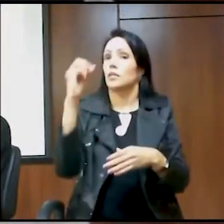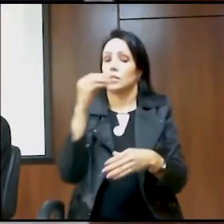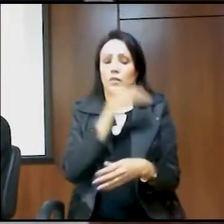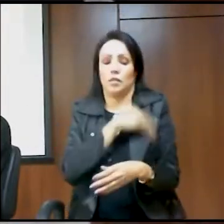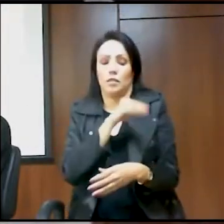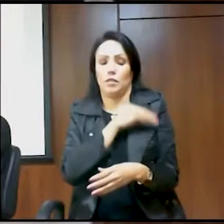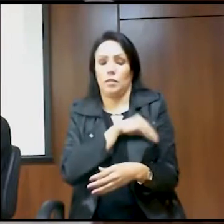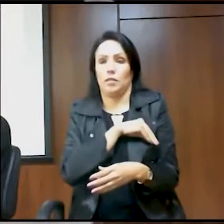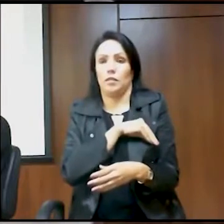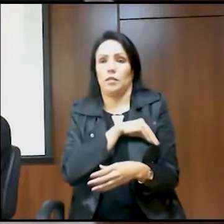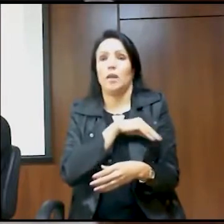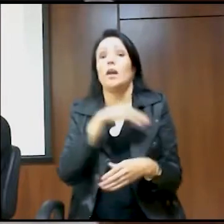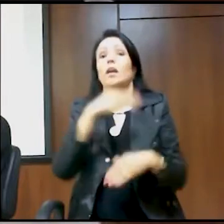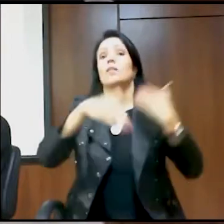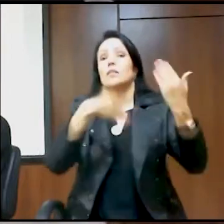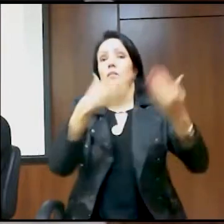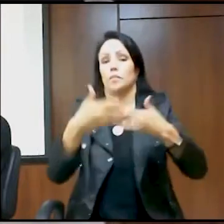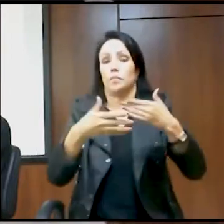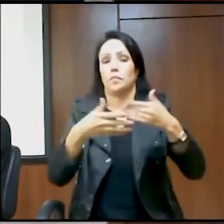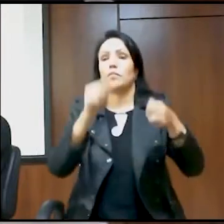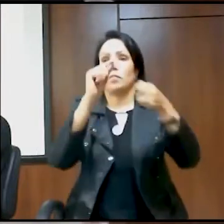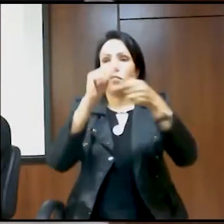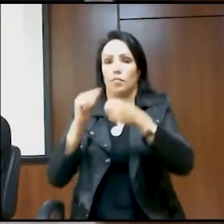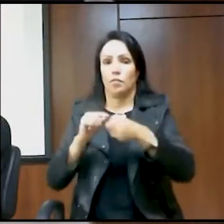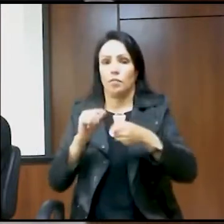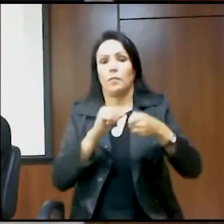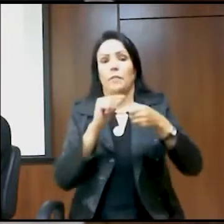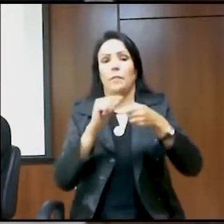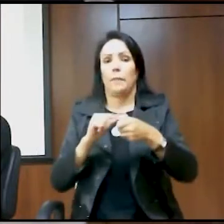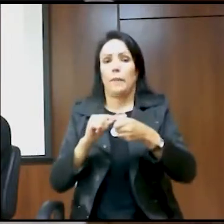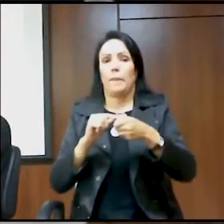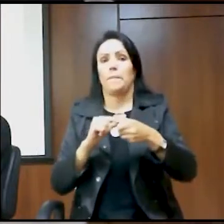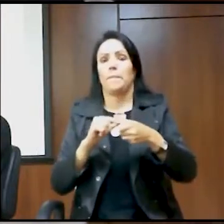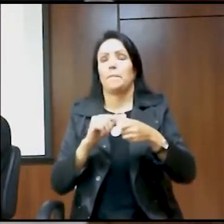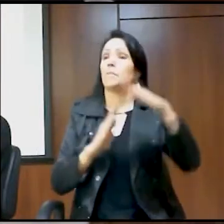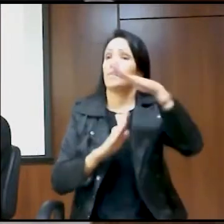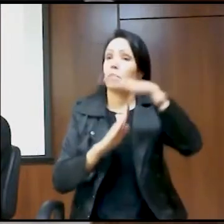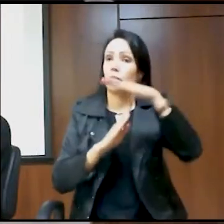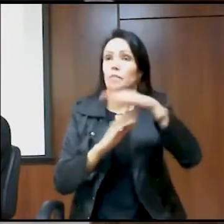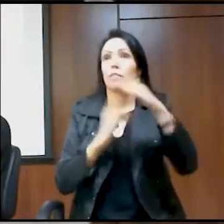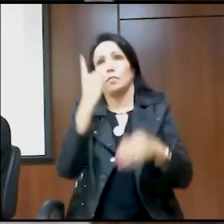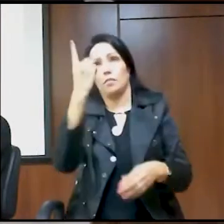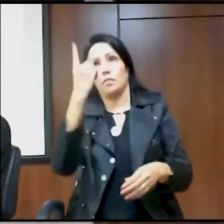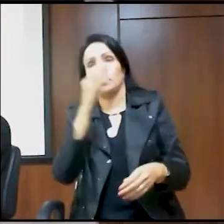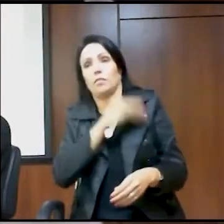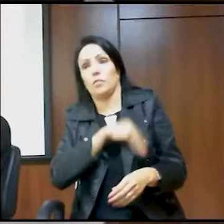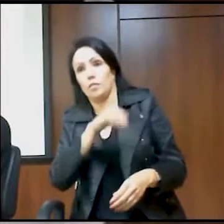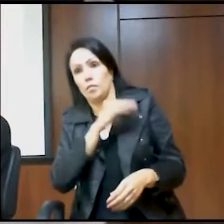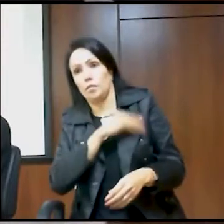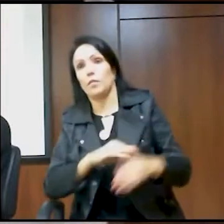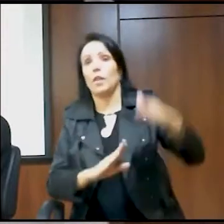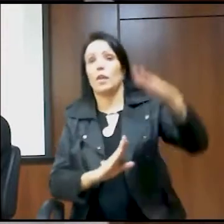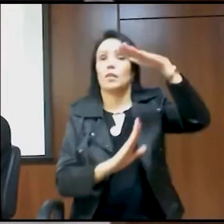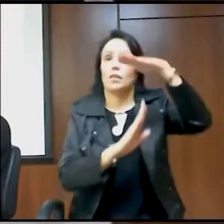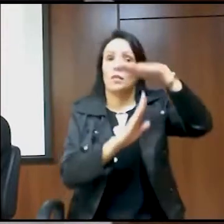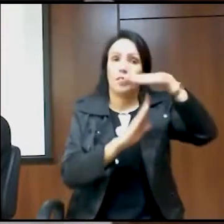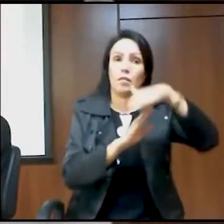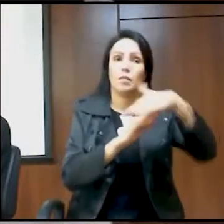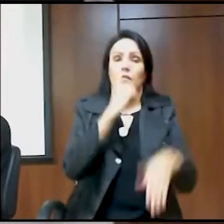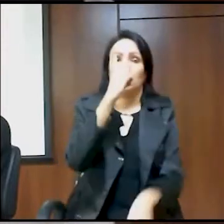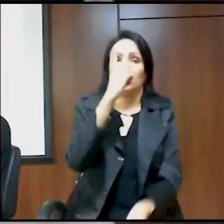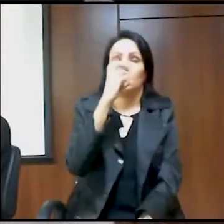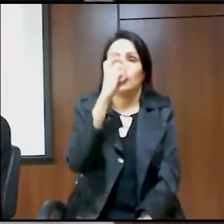Então quando você vai produzir a unidade, então pode ser de 1 salário até, né, até 5 salários.